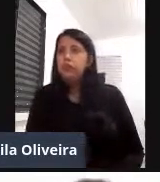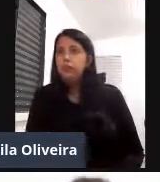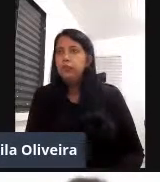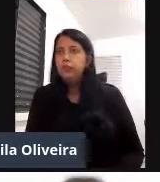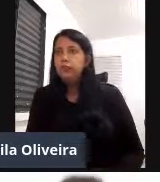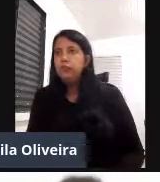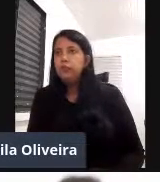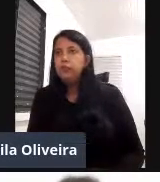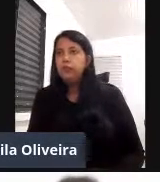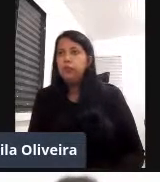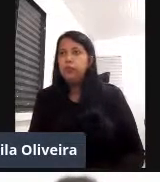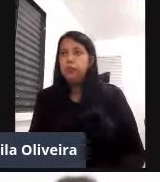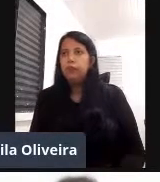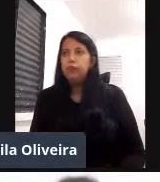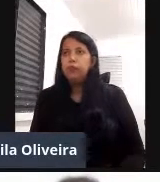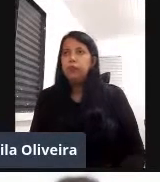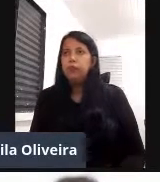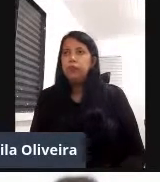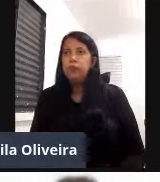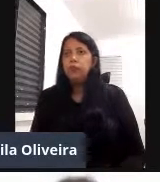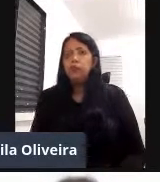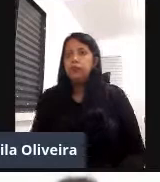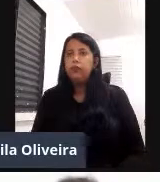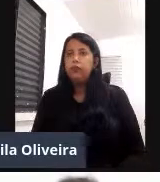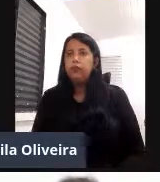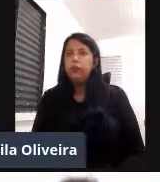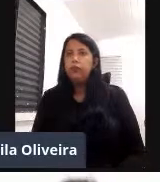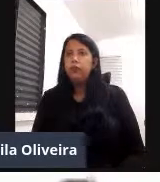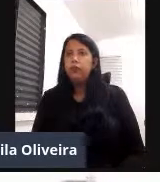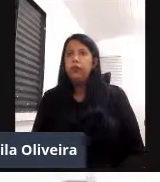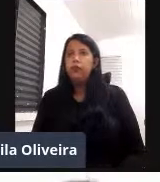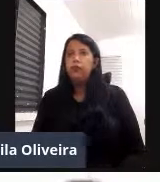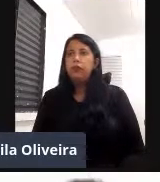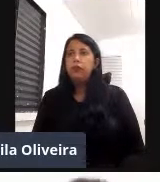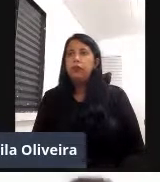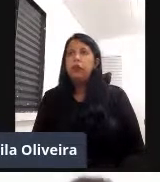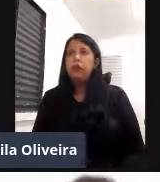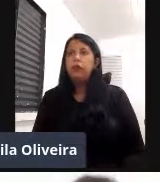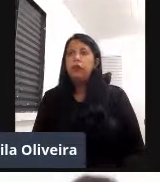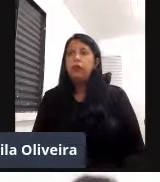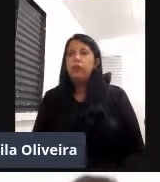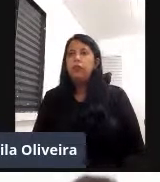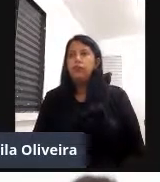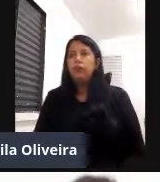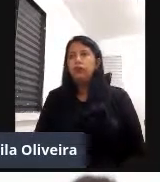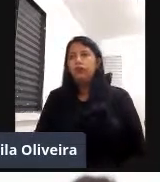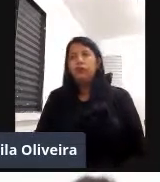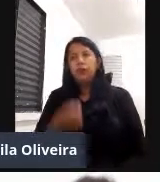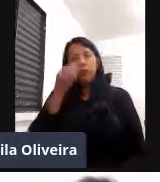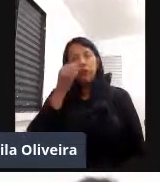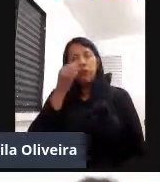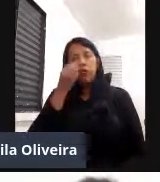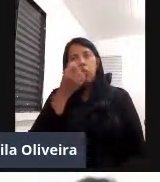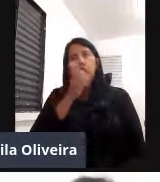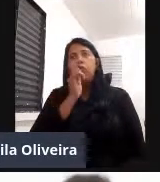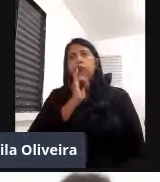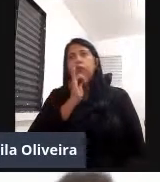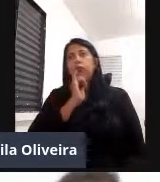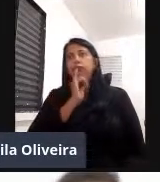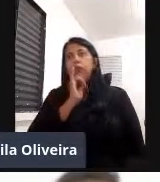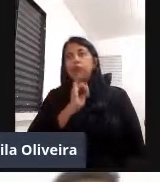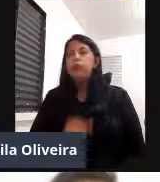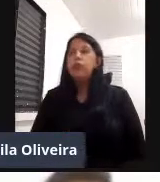aí ele vai completar. O que tiver depois de tecnologia, ele vai trazer para mim, tá? Vamos colocar uma outra expressão aqui,